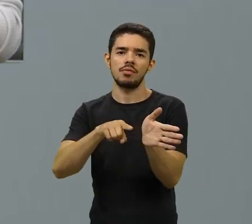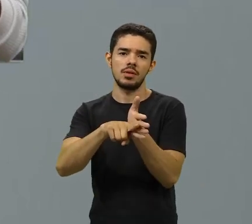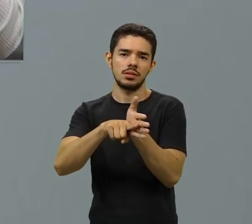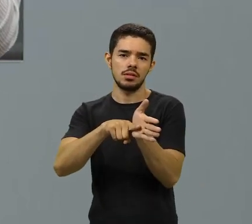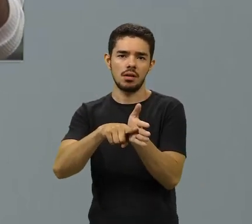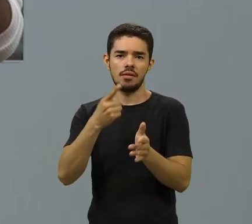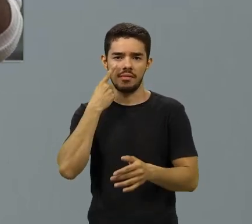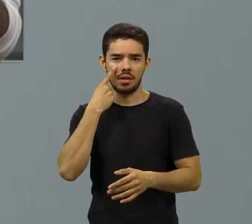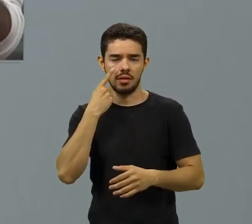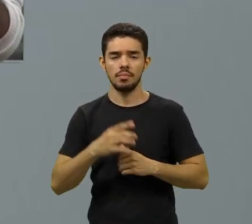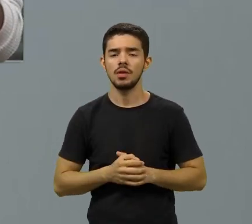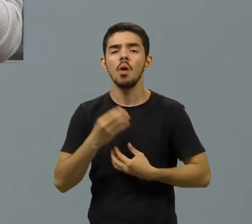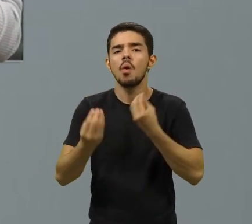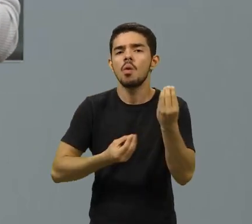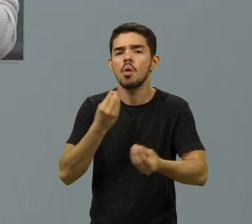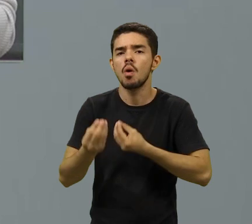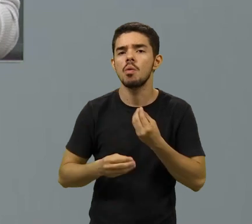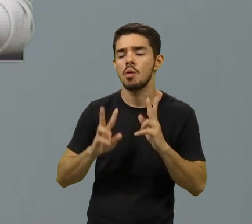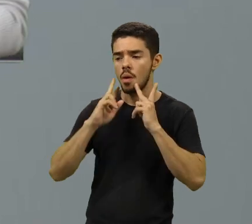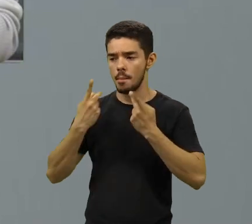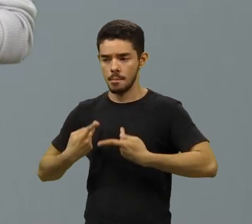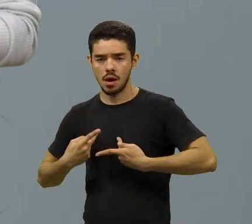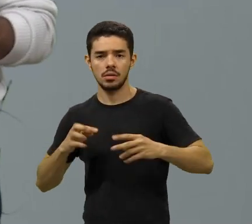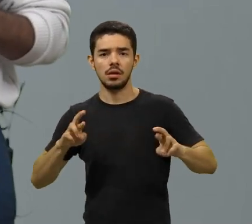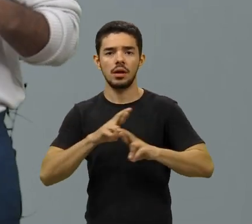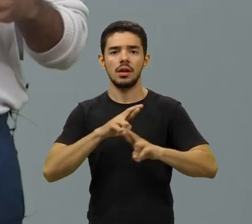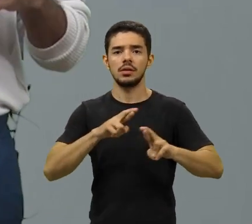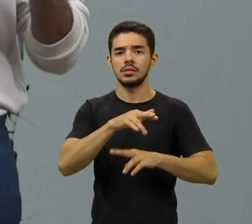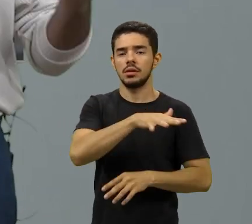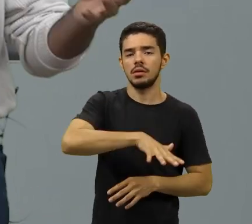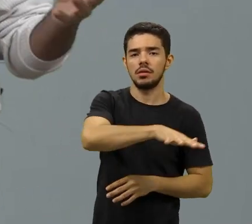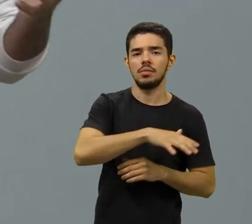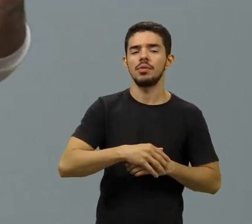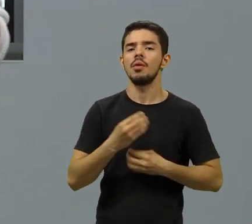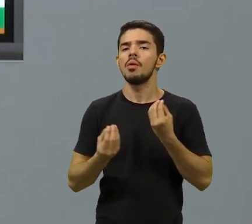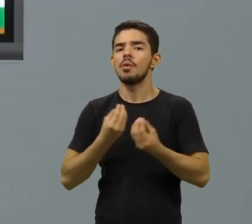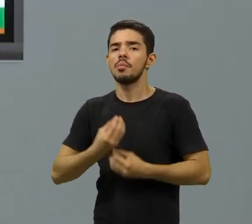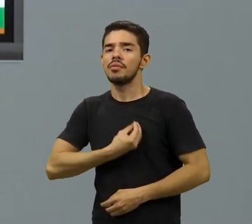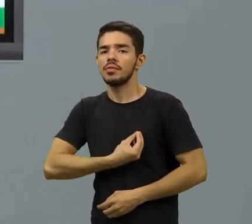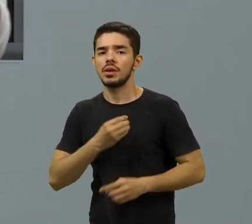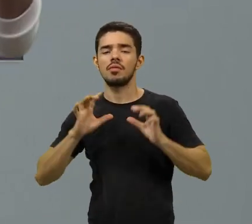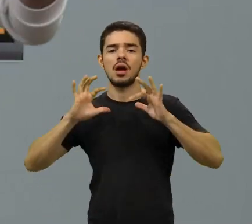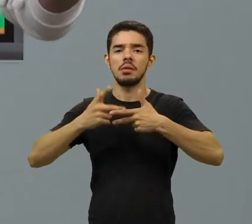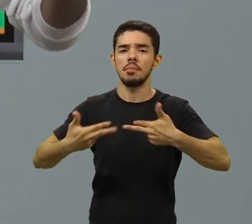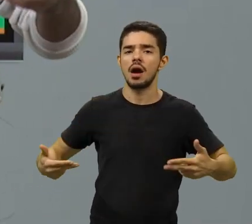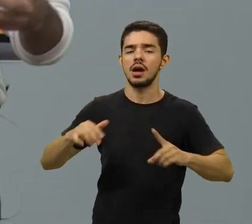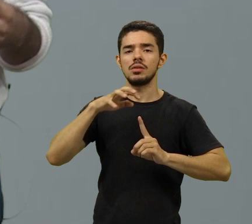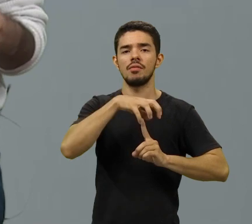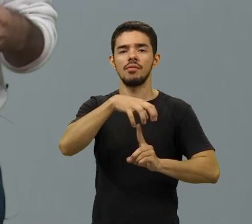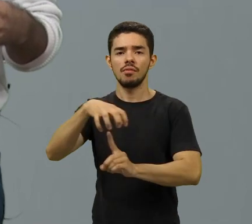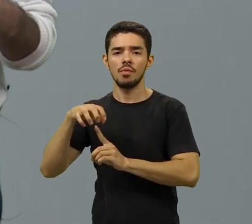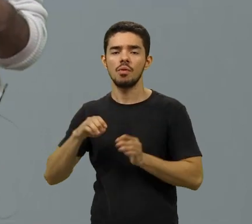pesquisaram como é que o homem se relaciona com o meio que ele vive. Como é que os seres vivos, os animais, os fungos,